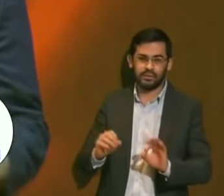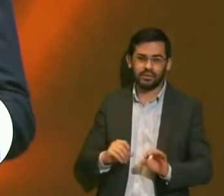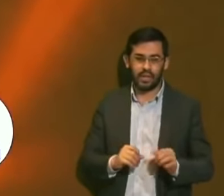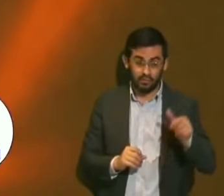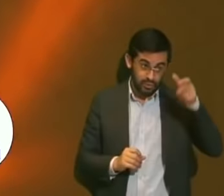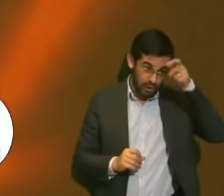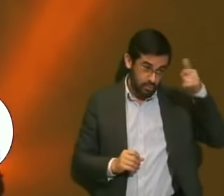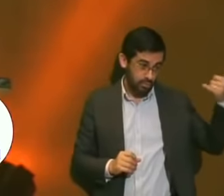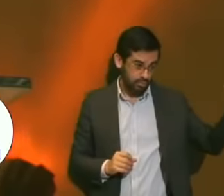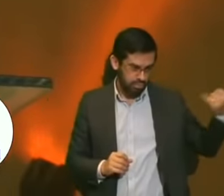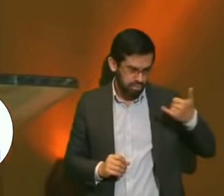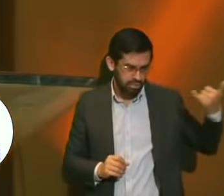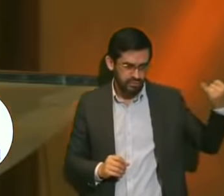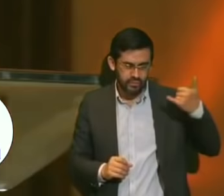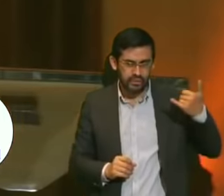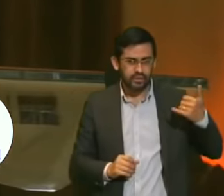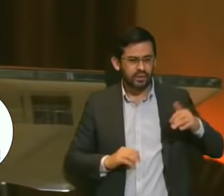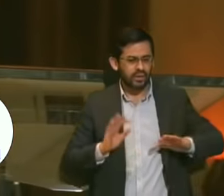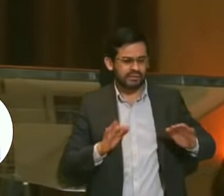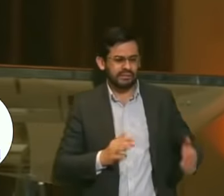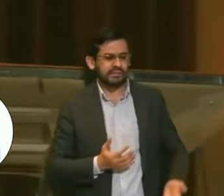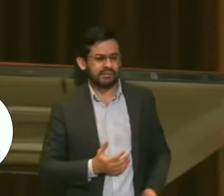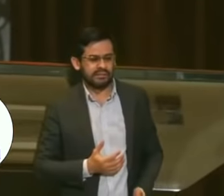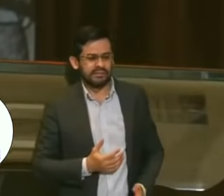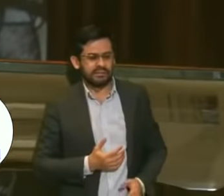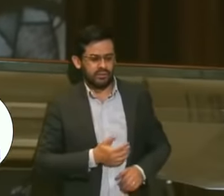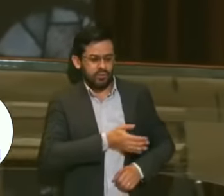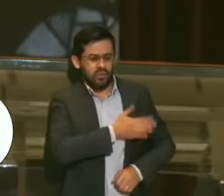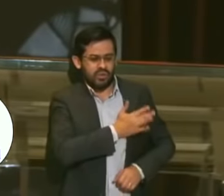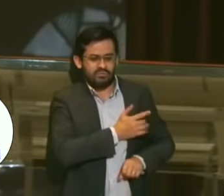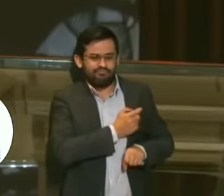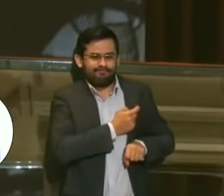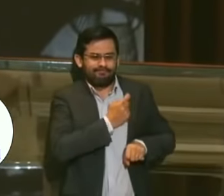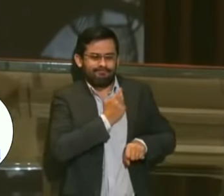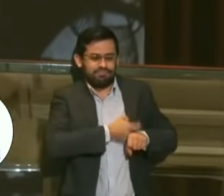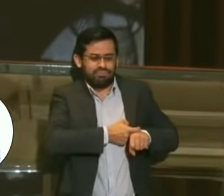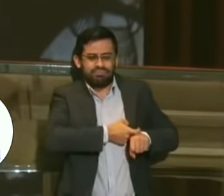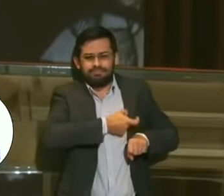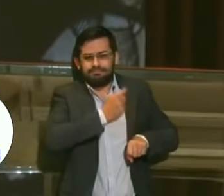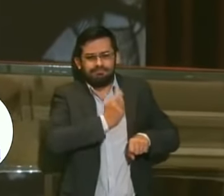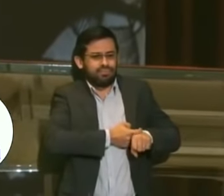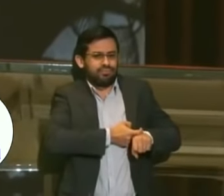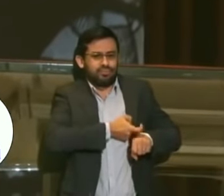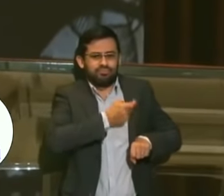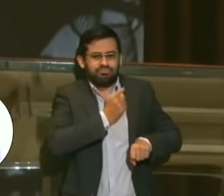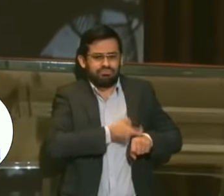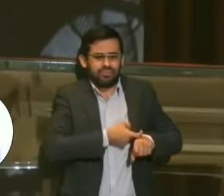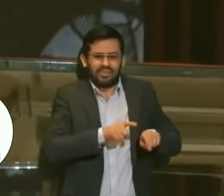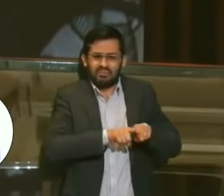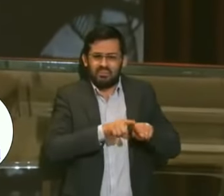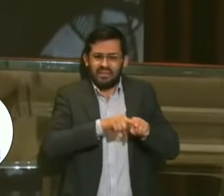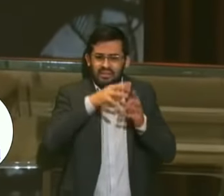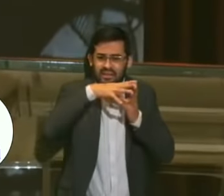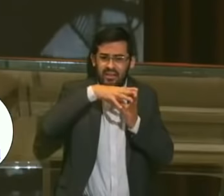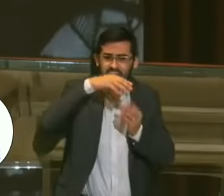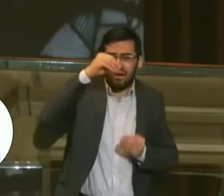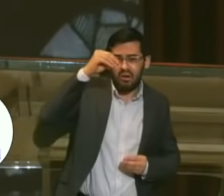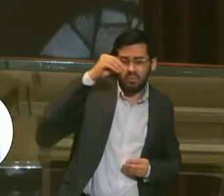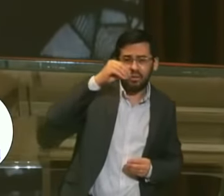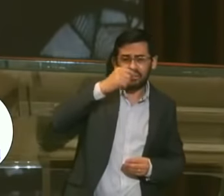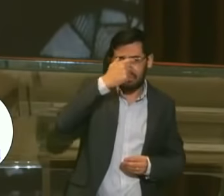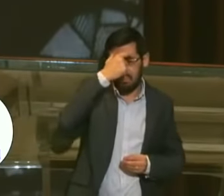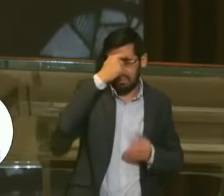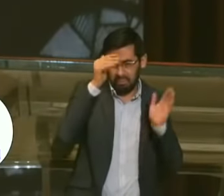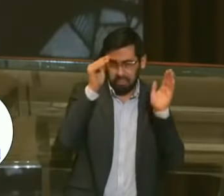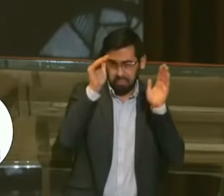E aí a gente começa a endurecer o nosso coração, a endurecer a nossa alma, e a